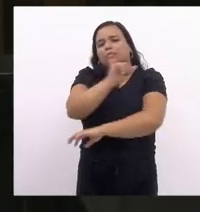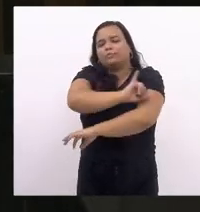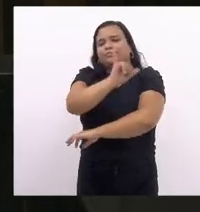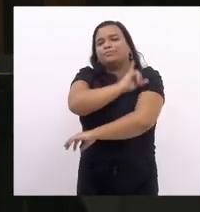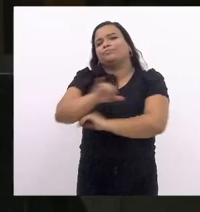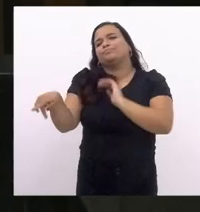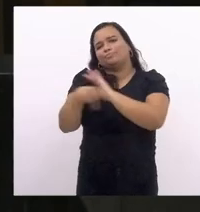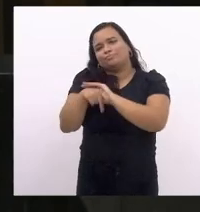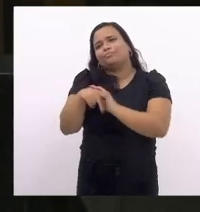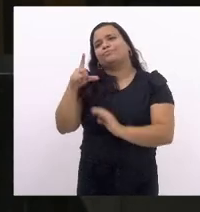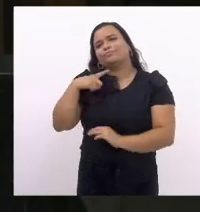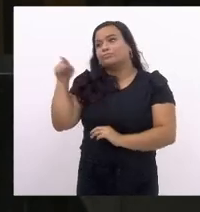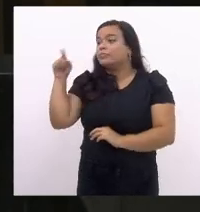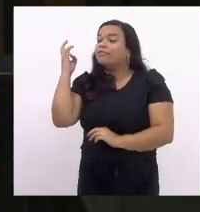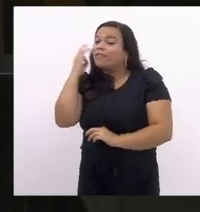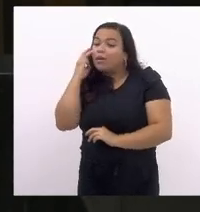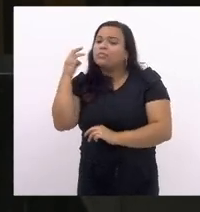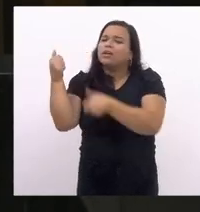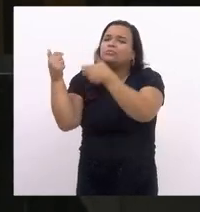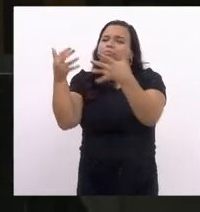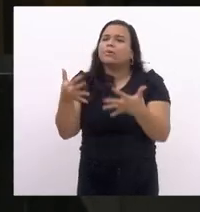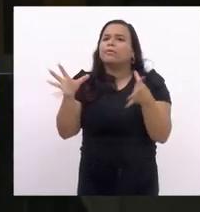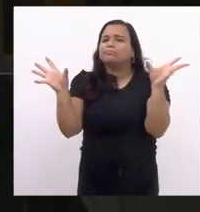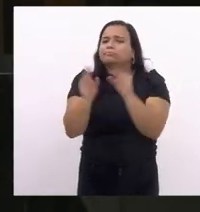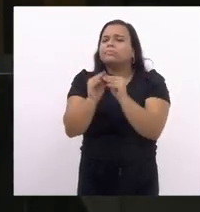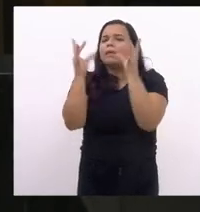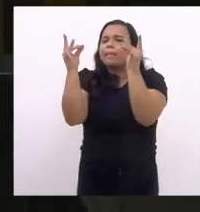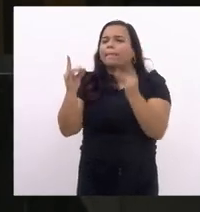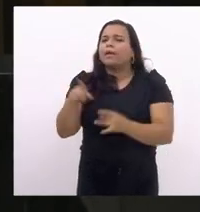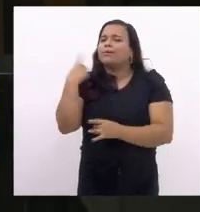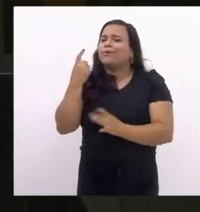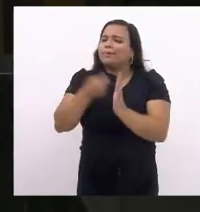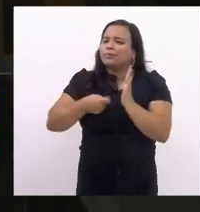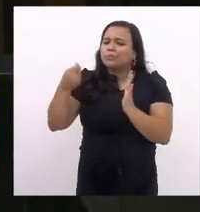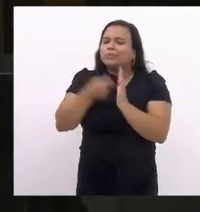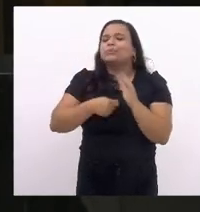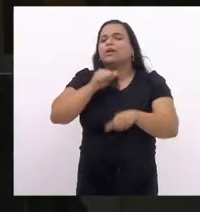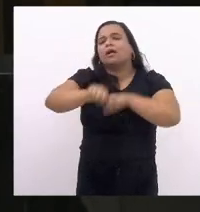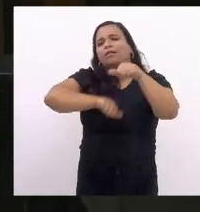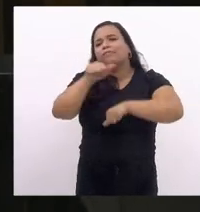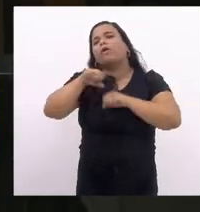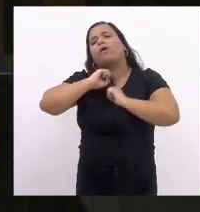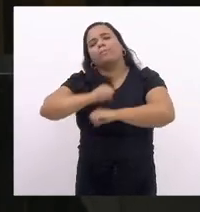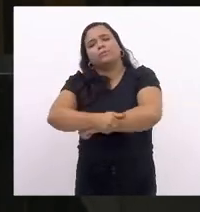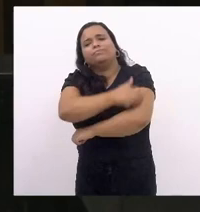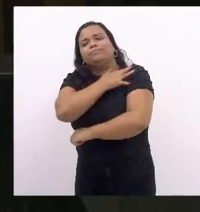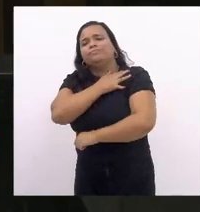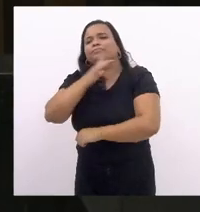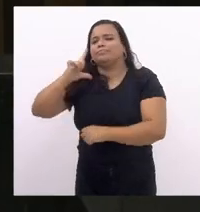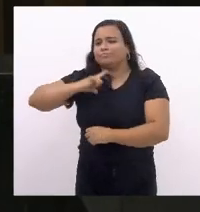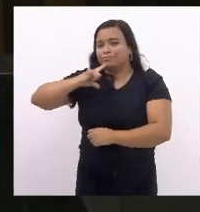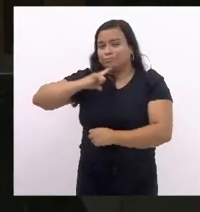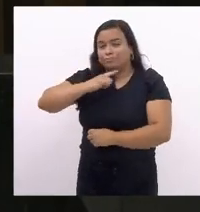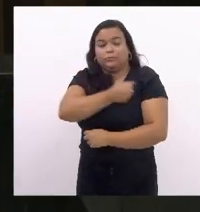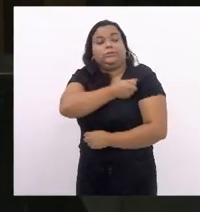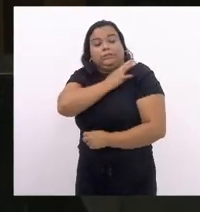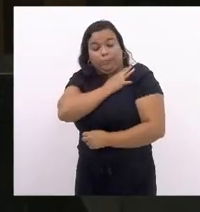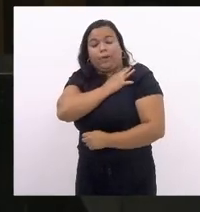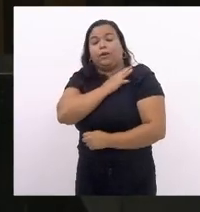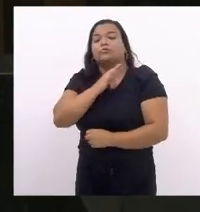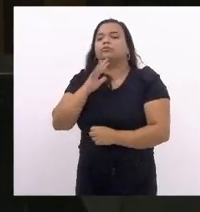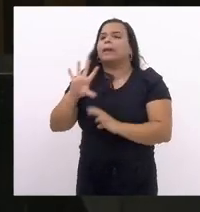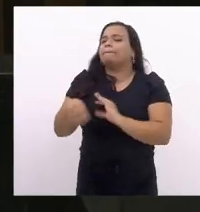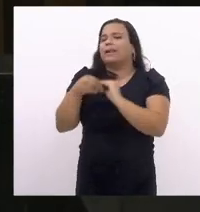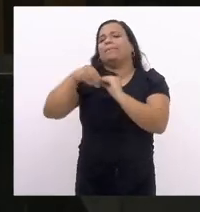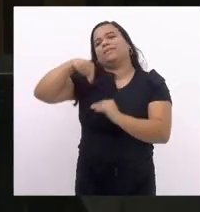Valdec concluiu a fala dele descrevendo como a gente lutou para que essa reforma do ensino médio fosse implementada aqui no Estado